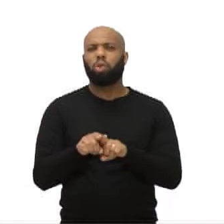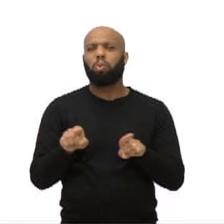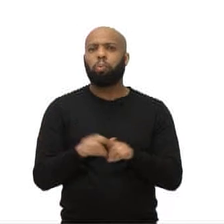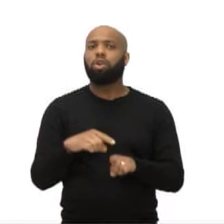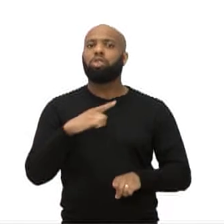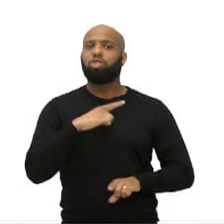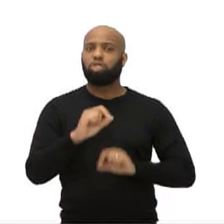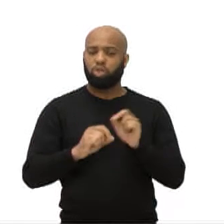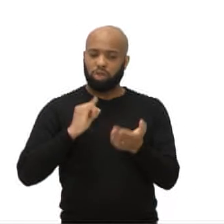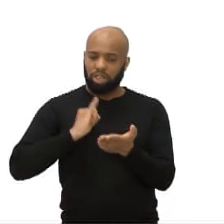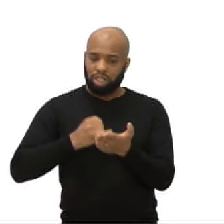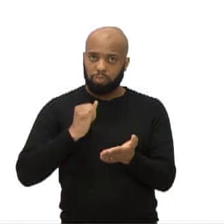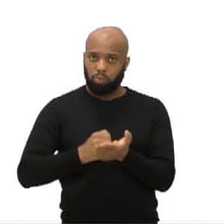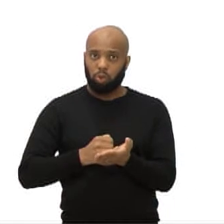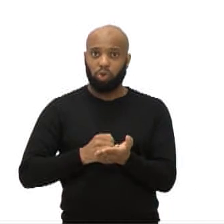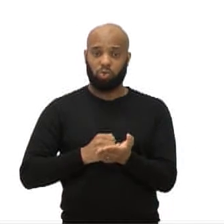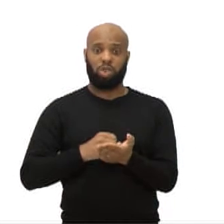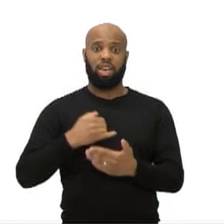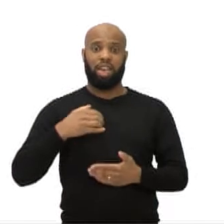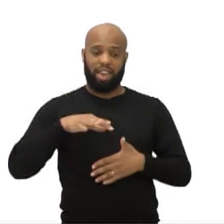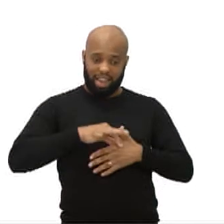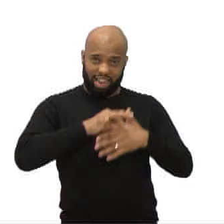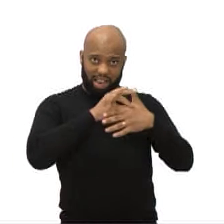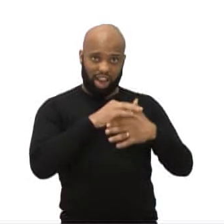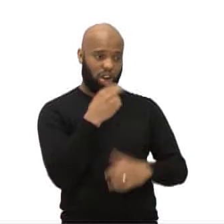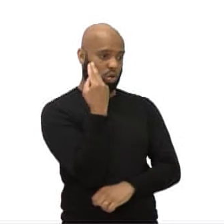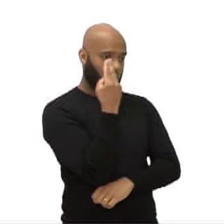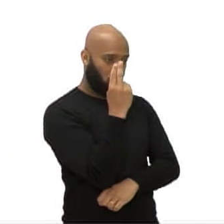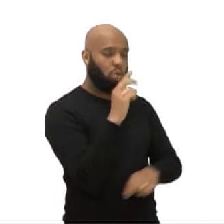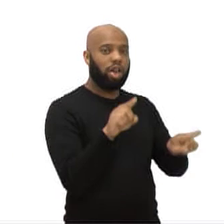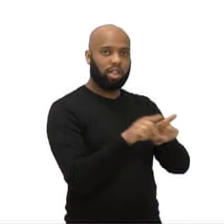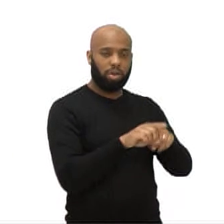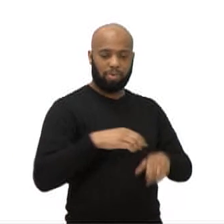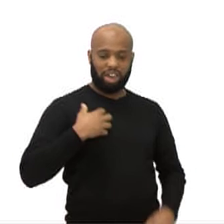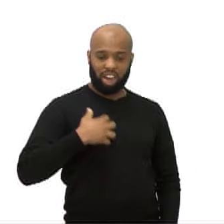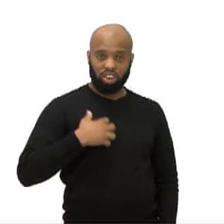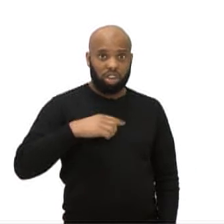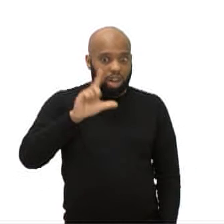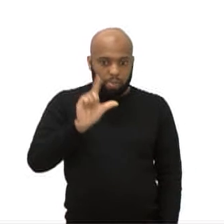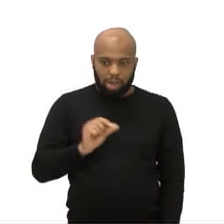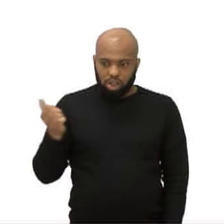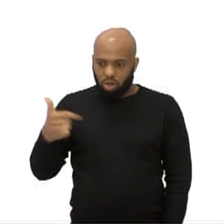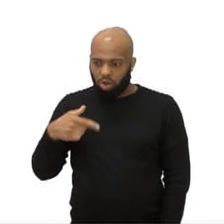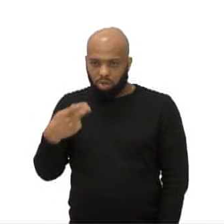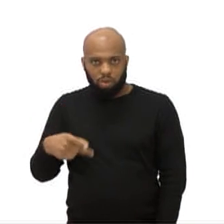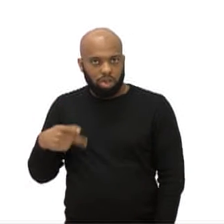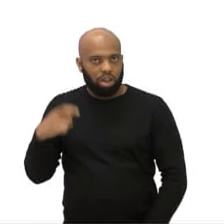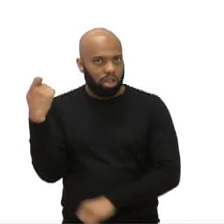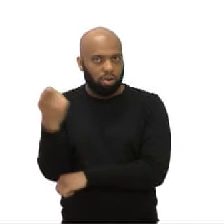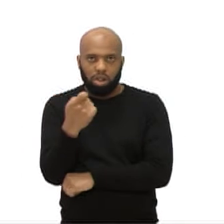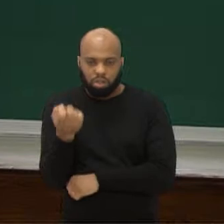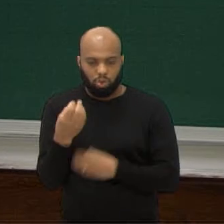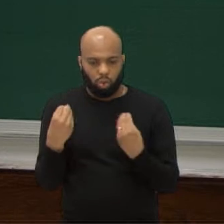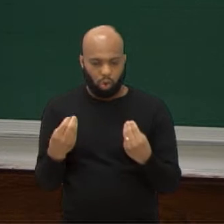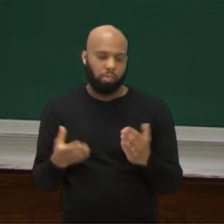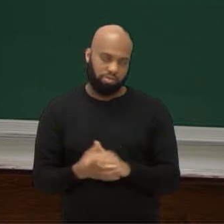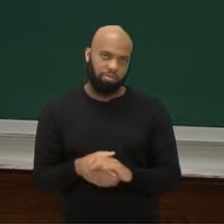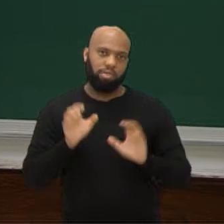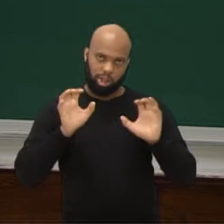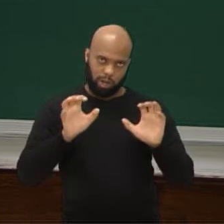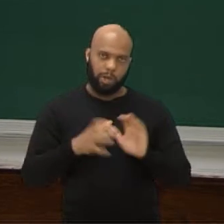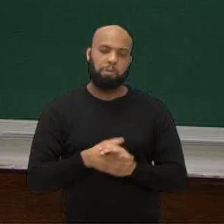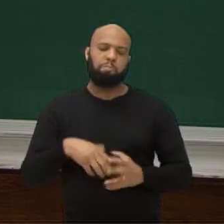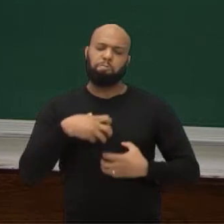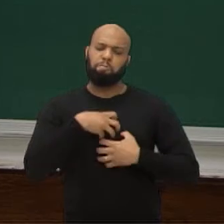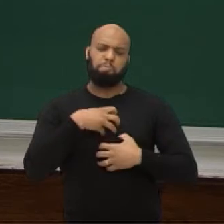pelo fato do imposto sobre a carne uruguaia e argentina ser menor do que era cobrado dos próprios gaúchos, né? Então era